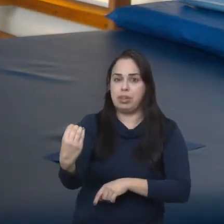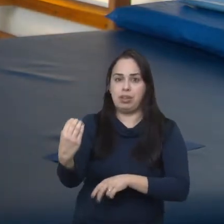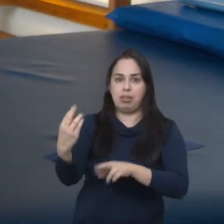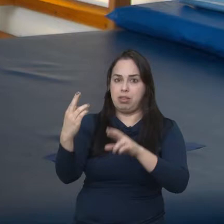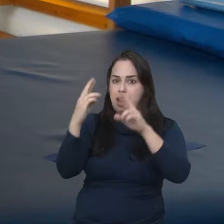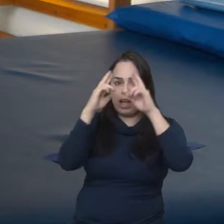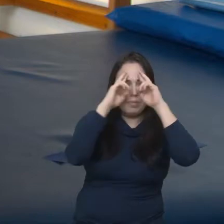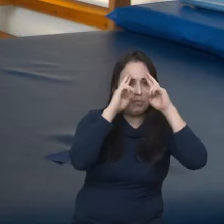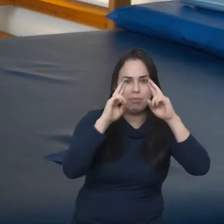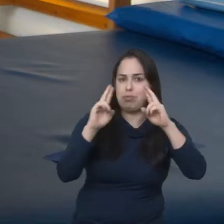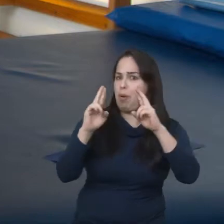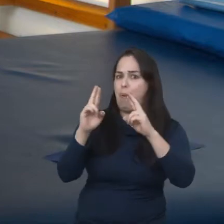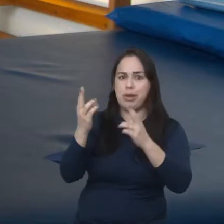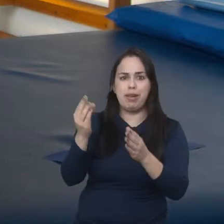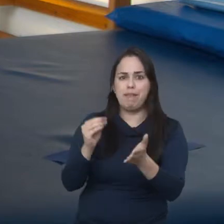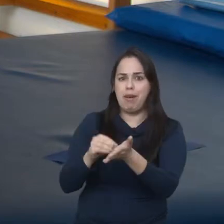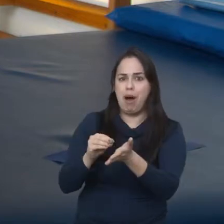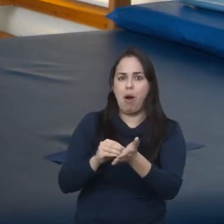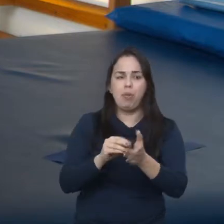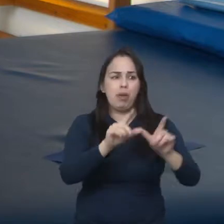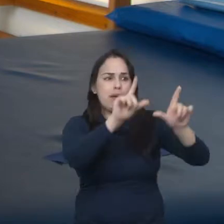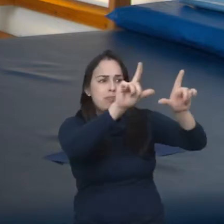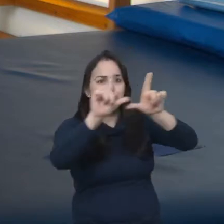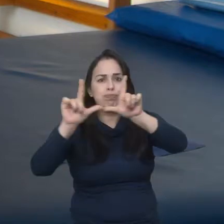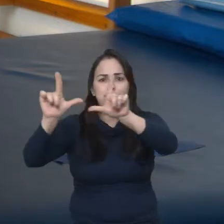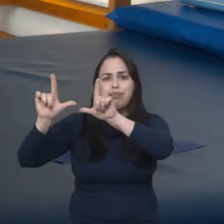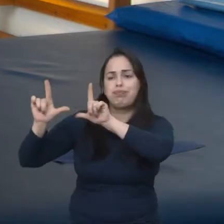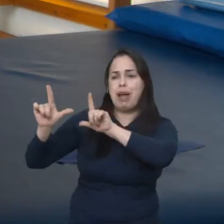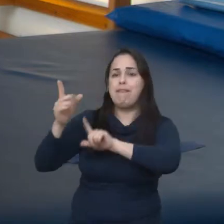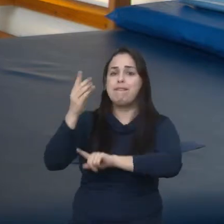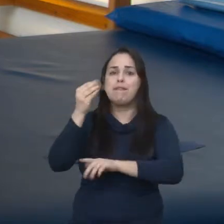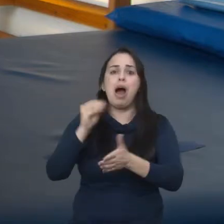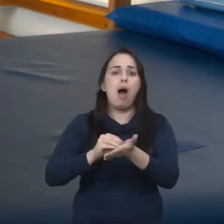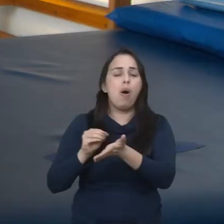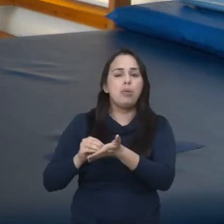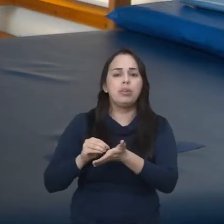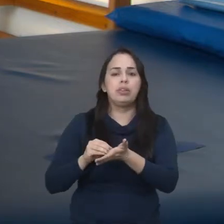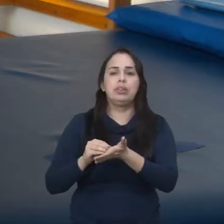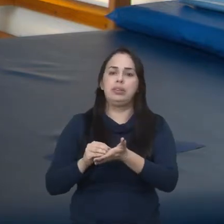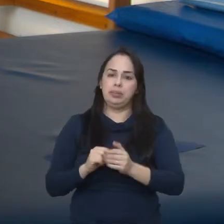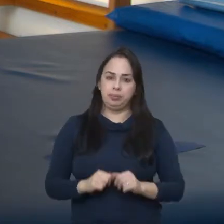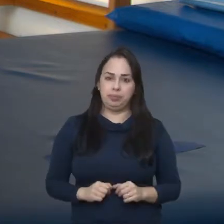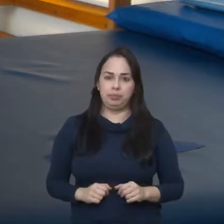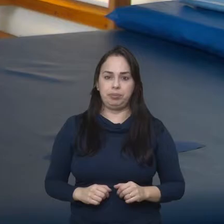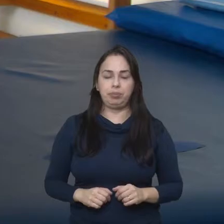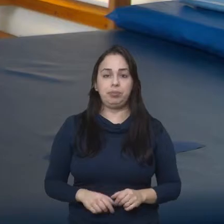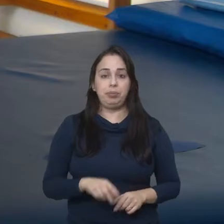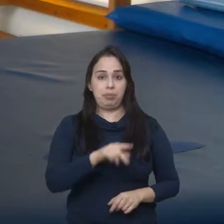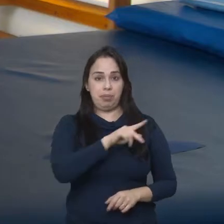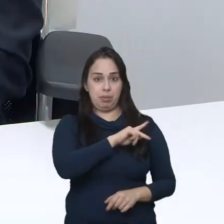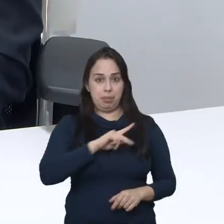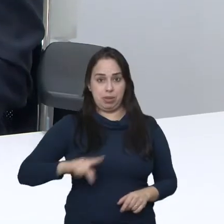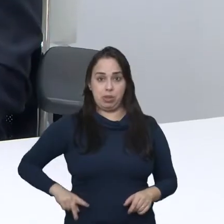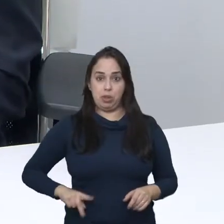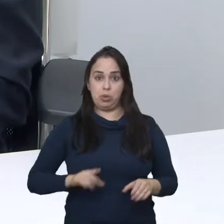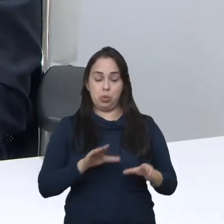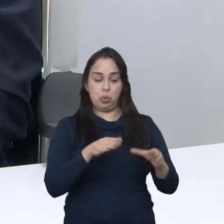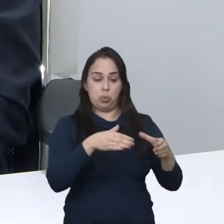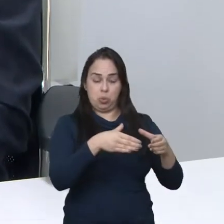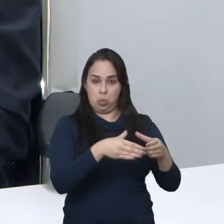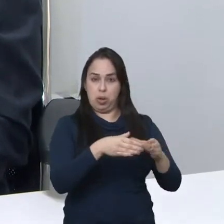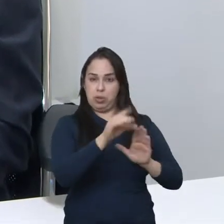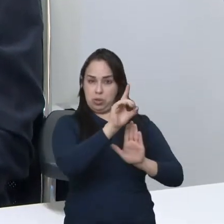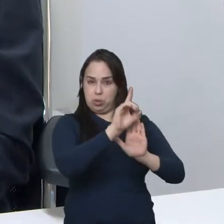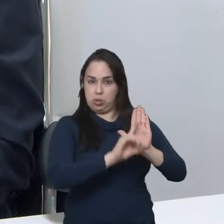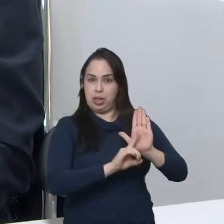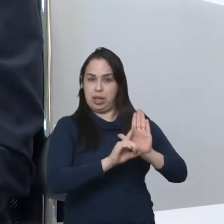sinalização, não se respeita a sinalização, então isso dificulta muito para que a gente possa ter um acesso tranquilo. O presidente do